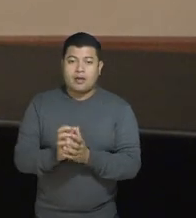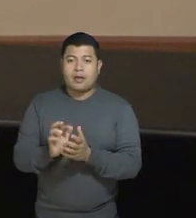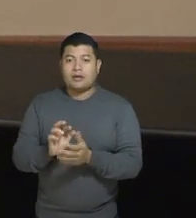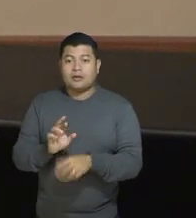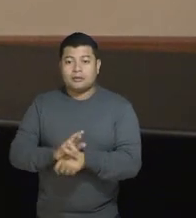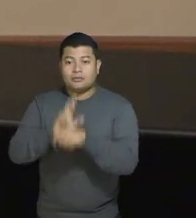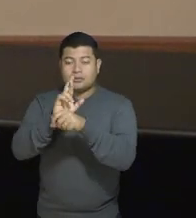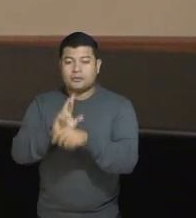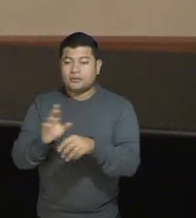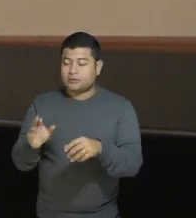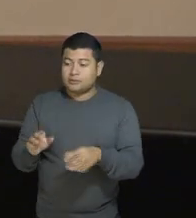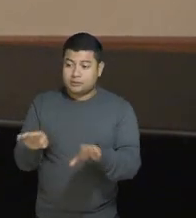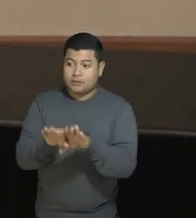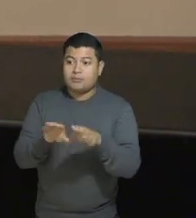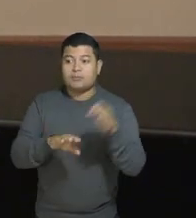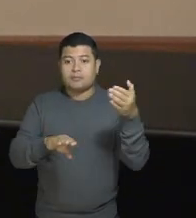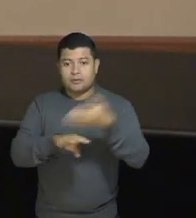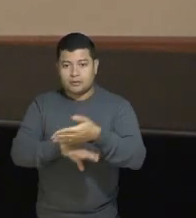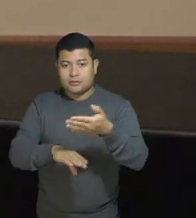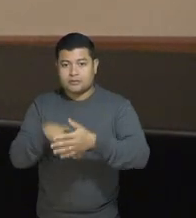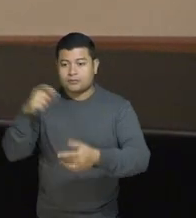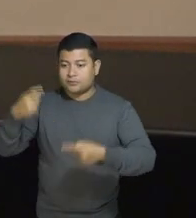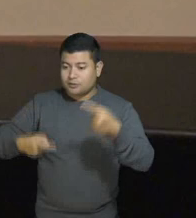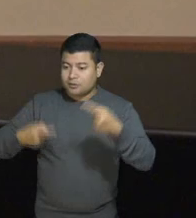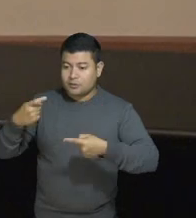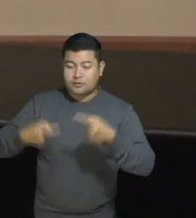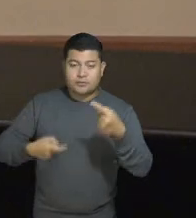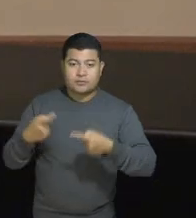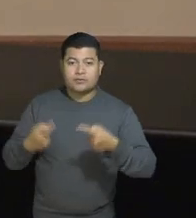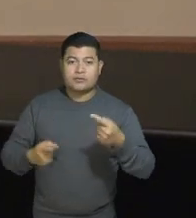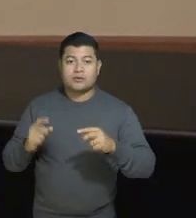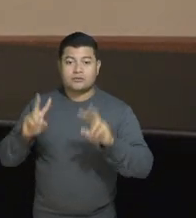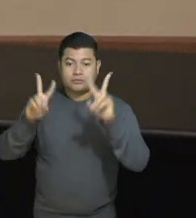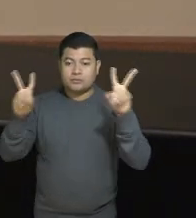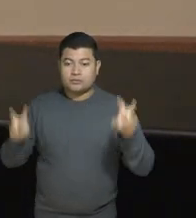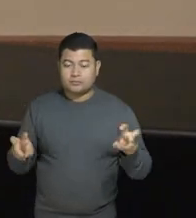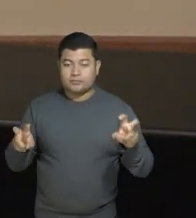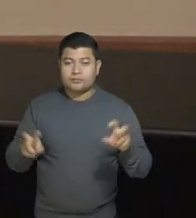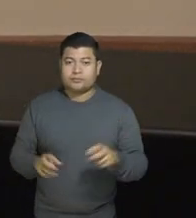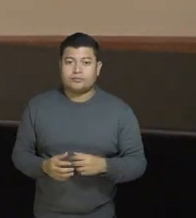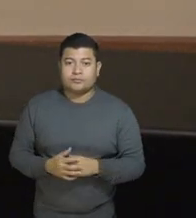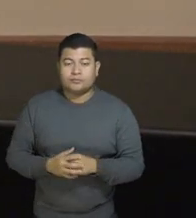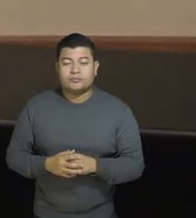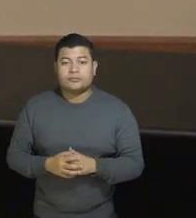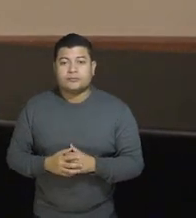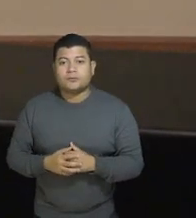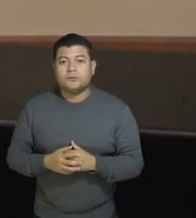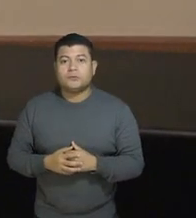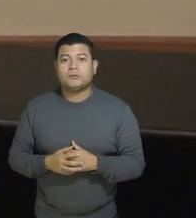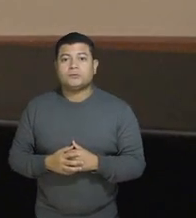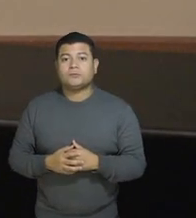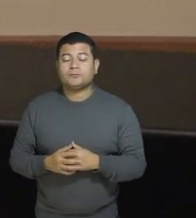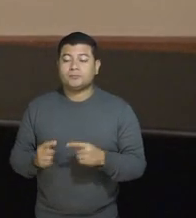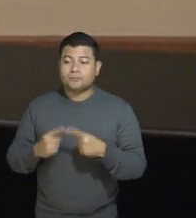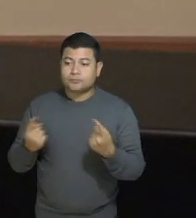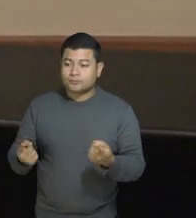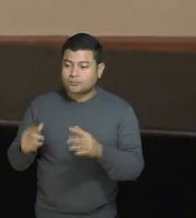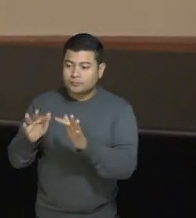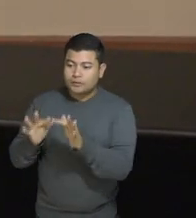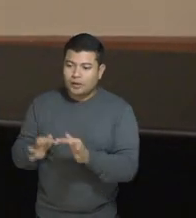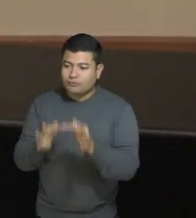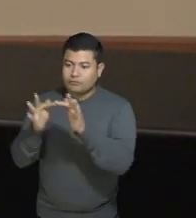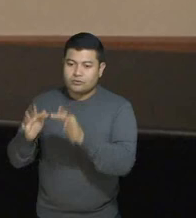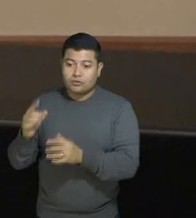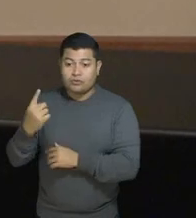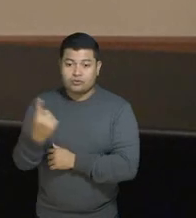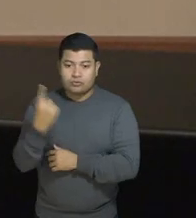dessa discussão. Então, não é só a Fundação, dessa vez, discutindo e estudando sobre uma política